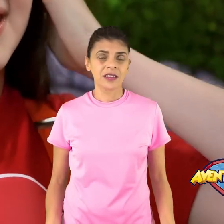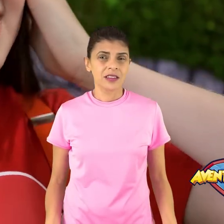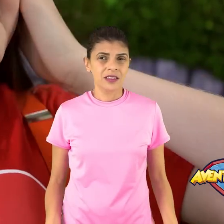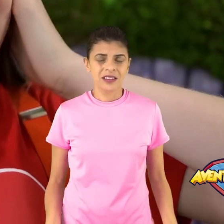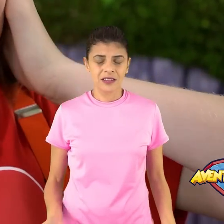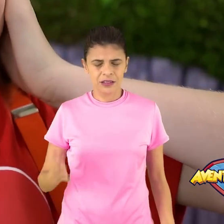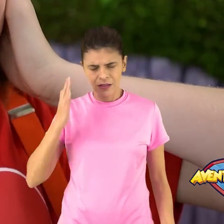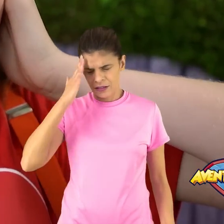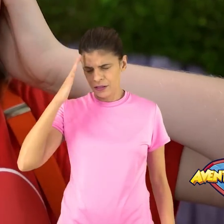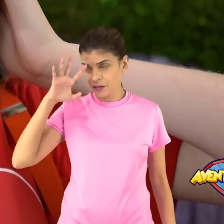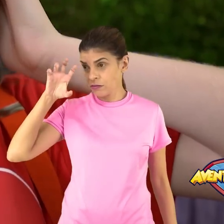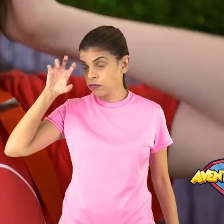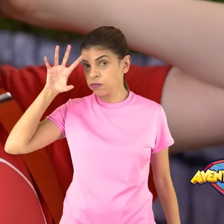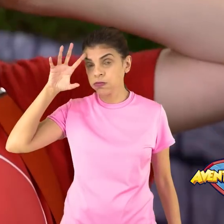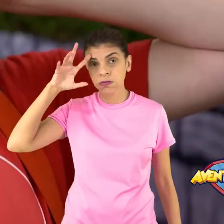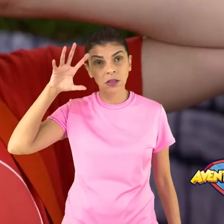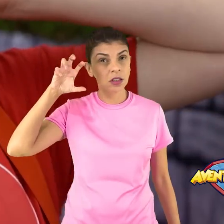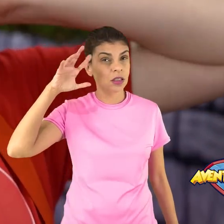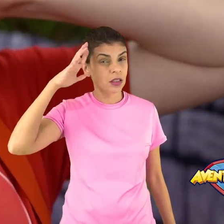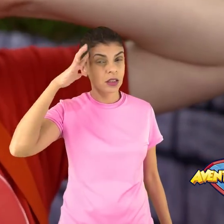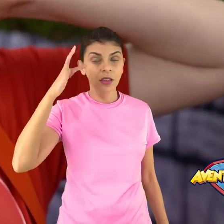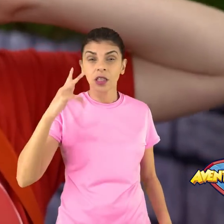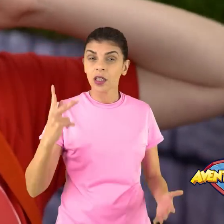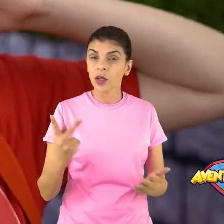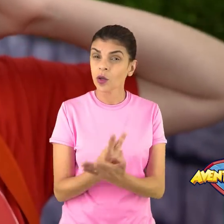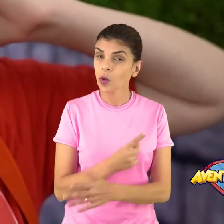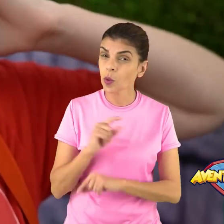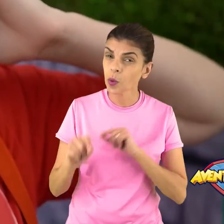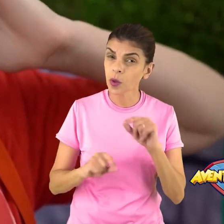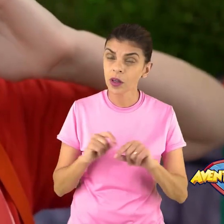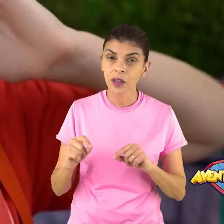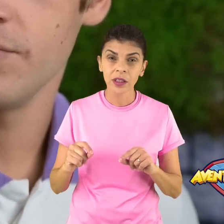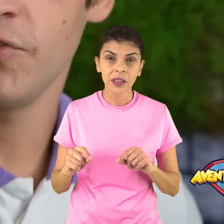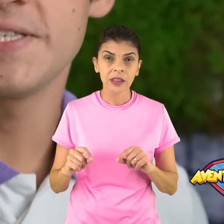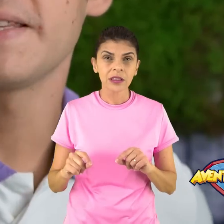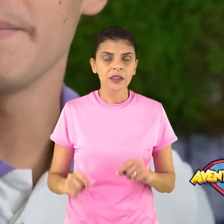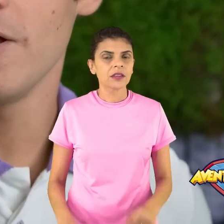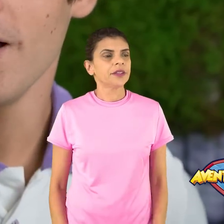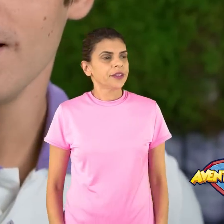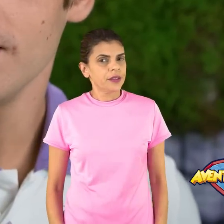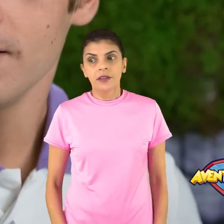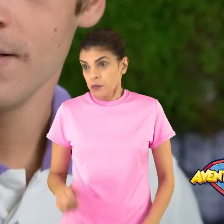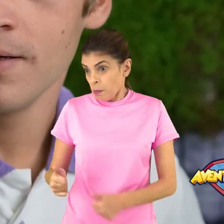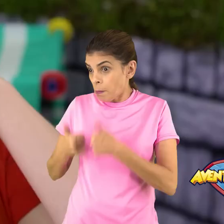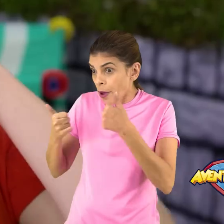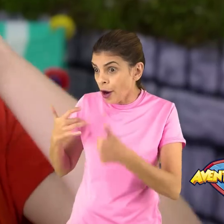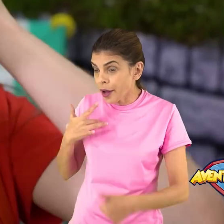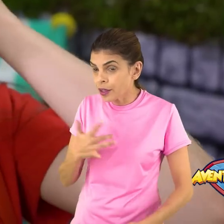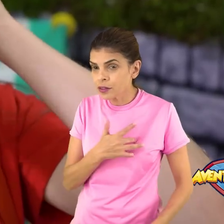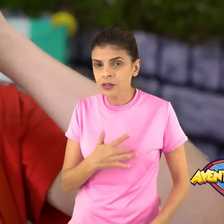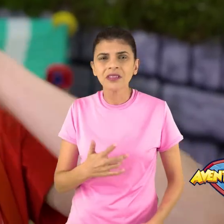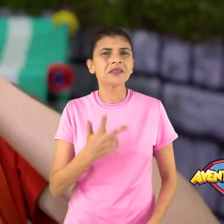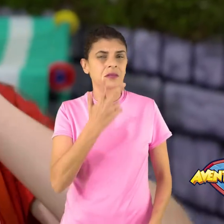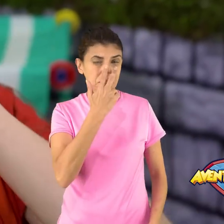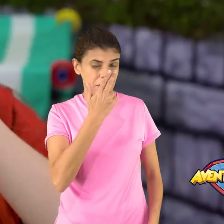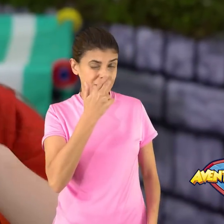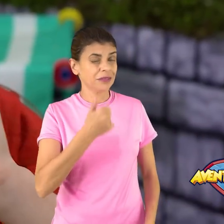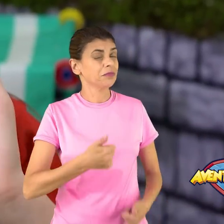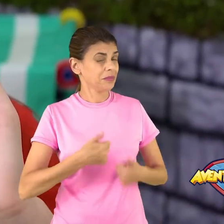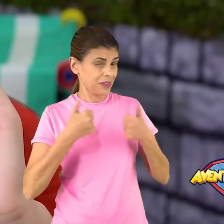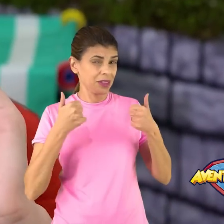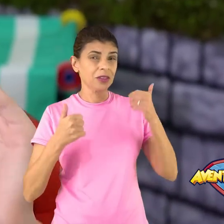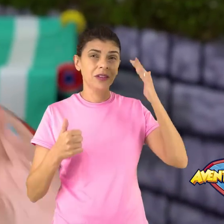Ai, minha cabeça! O que que aconteceu? Você tá melhor? Eu acho que